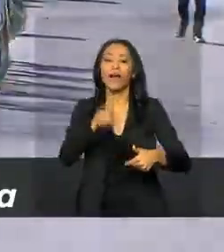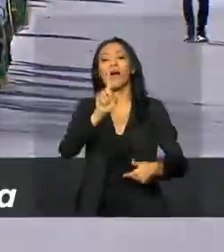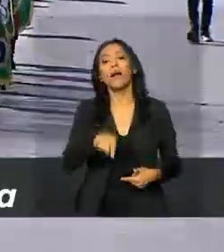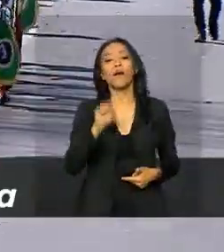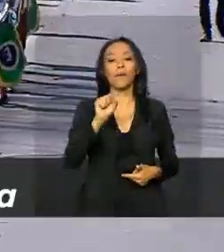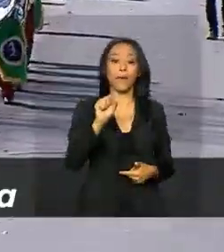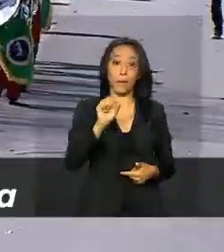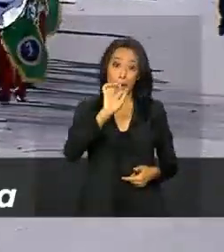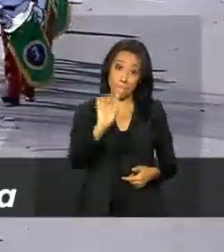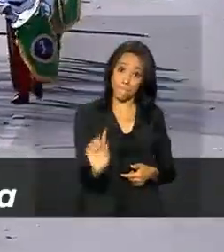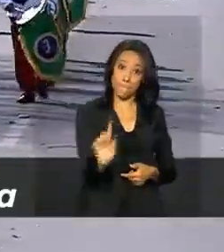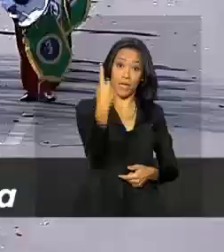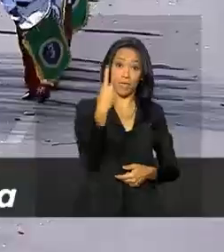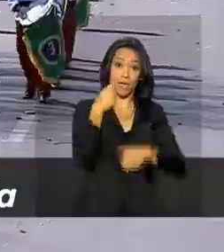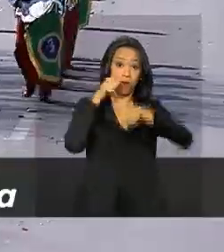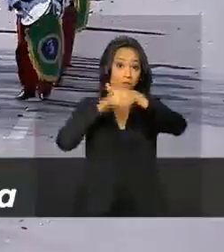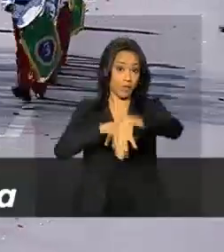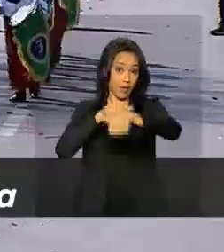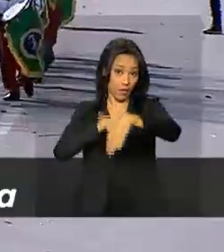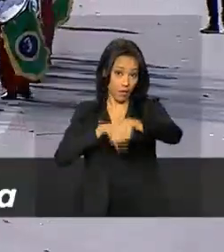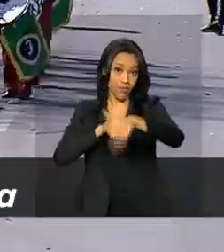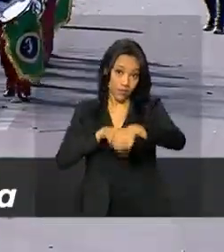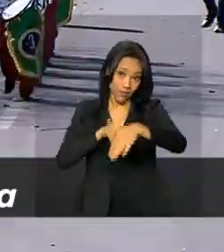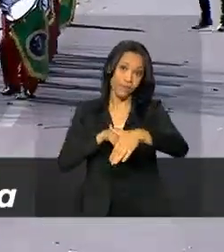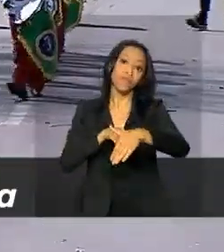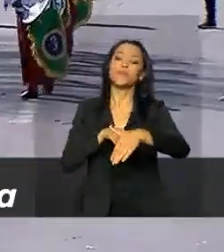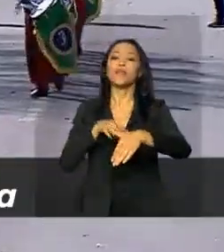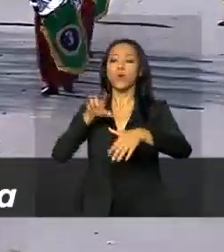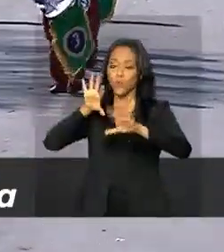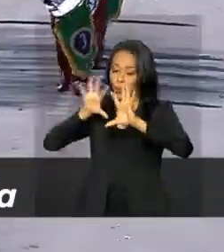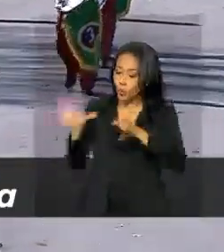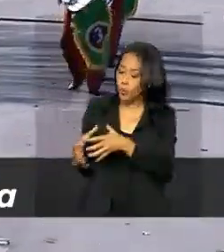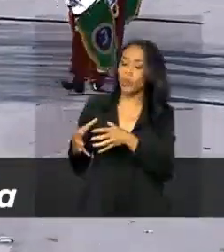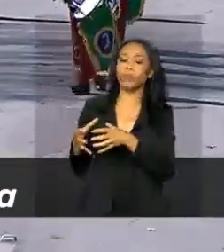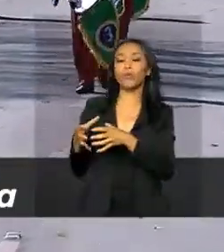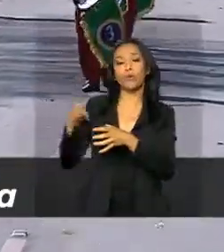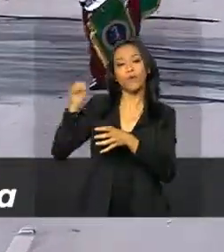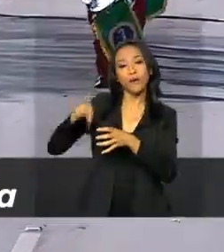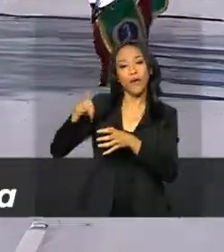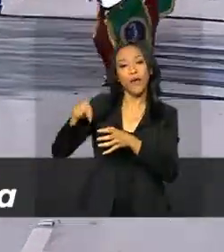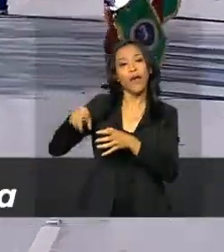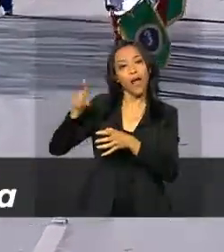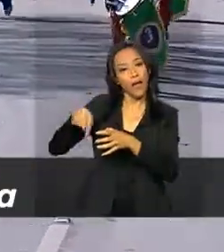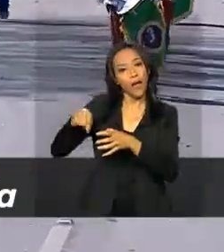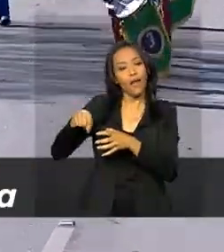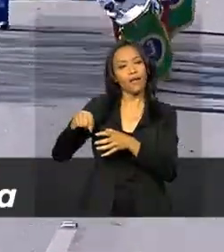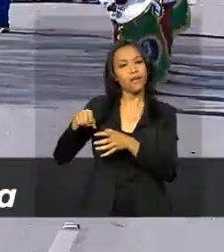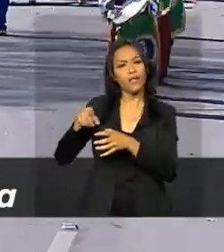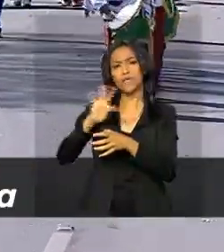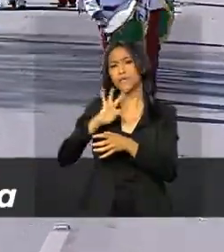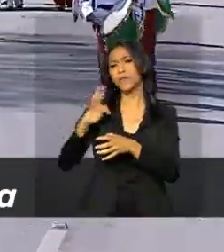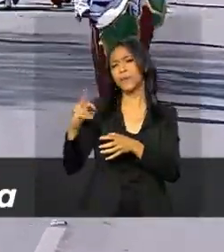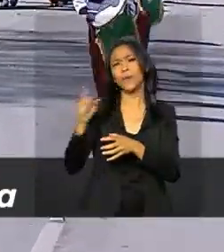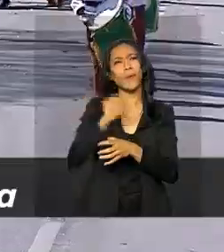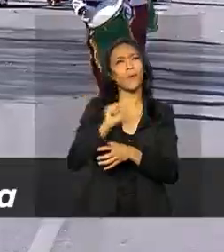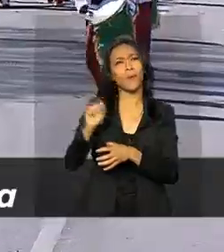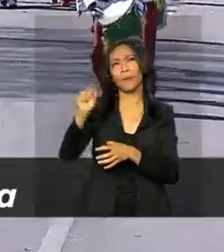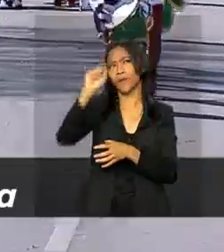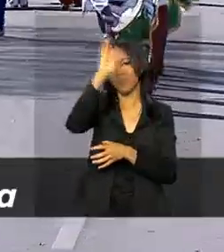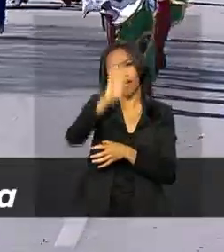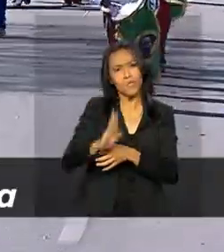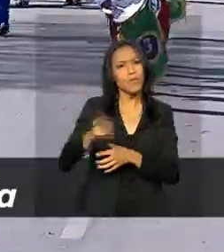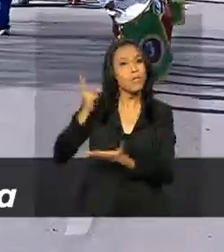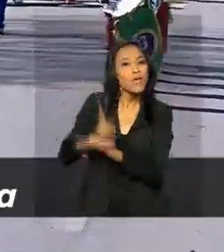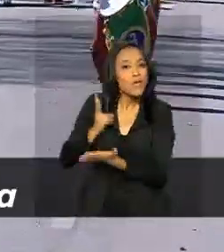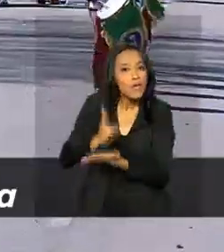dia 1º de setembro. A própria Liga de Defesa Nacional faz o acendimento em todo o país, em todo o território nacional, na